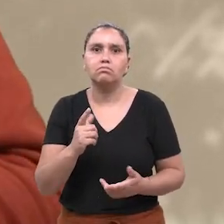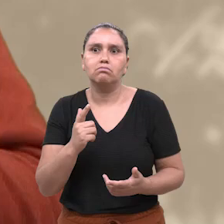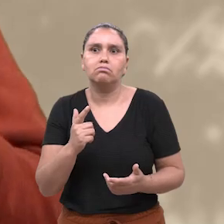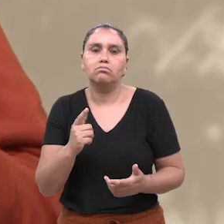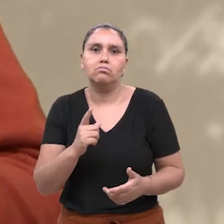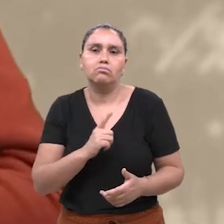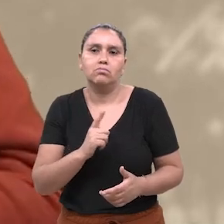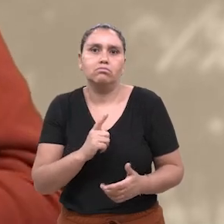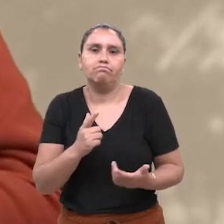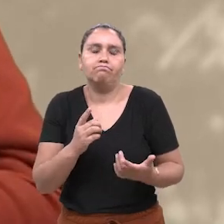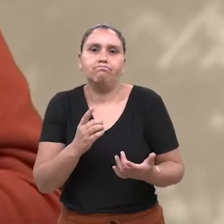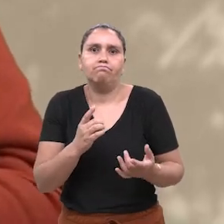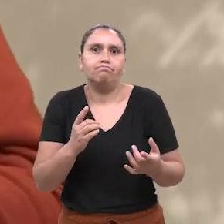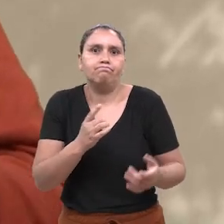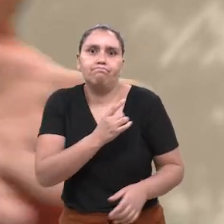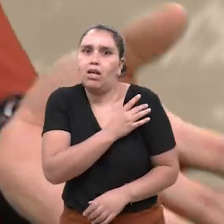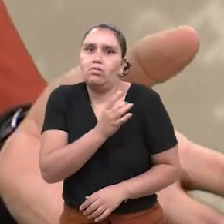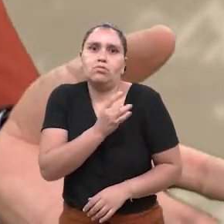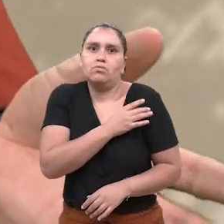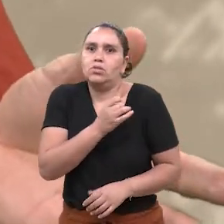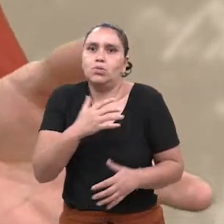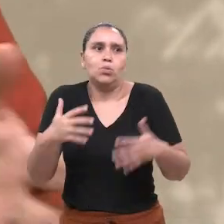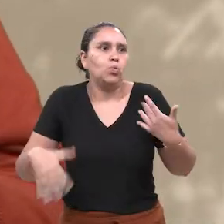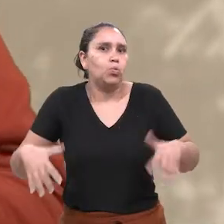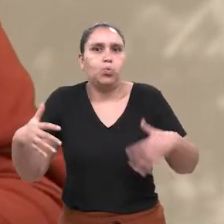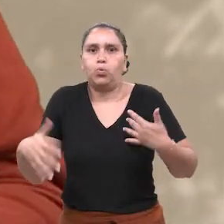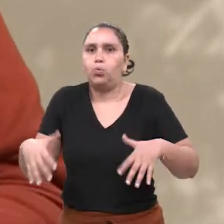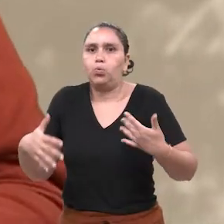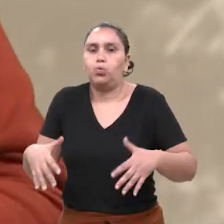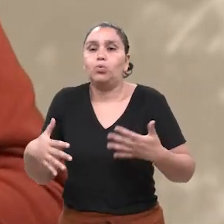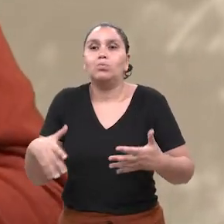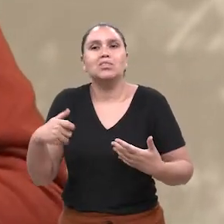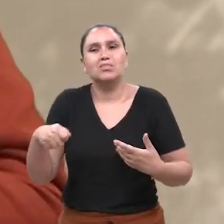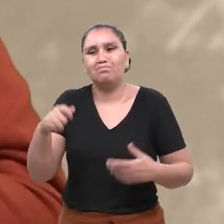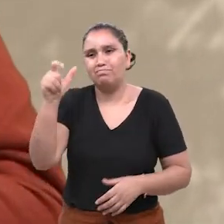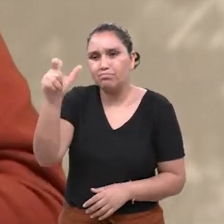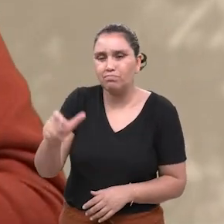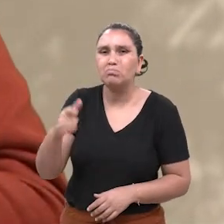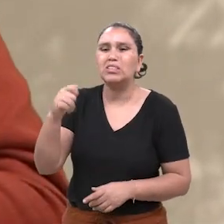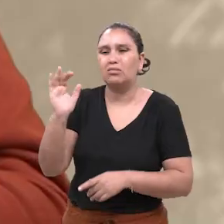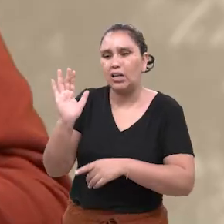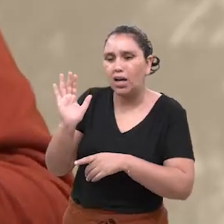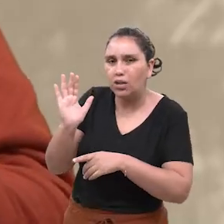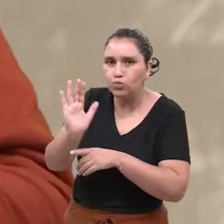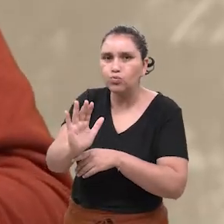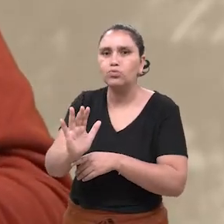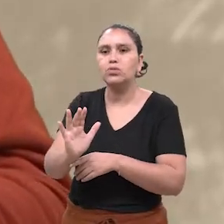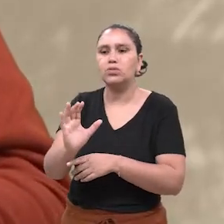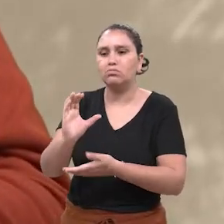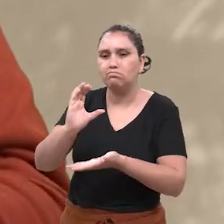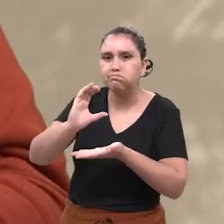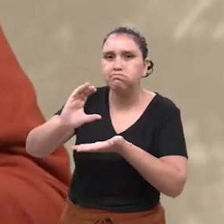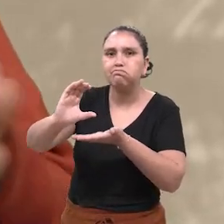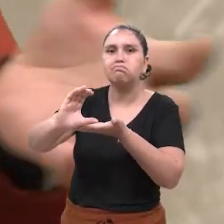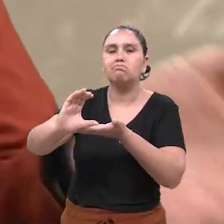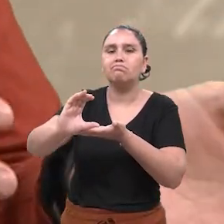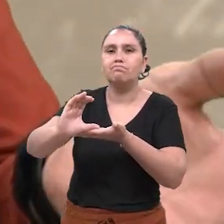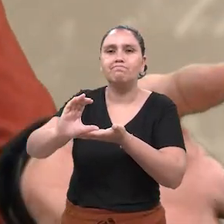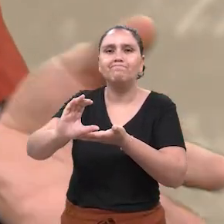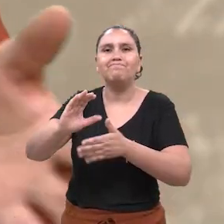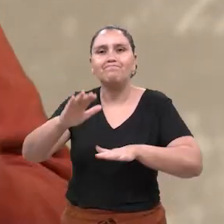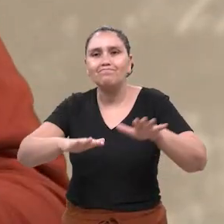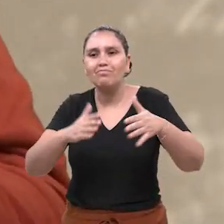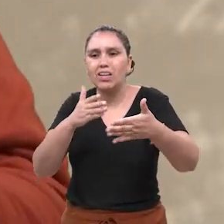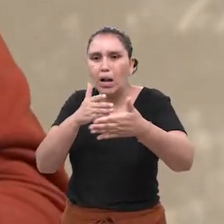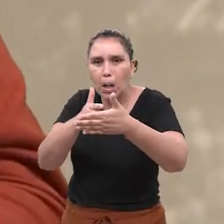medo, muito medo, mas quem realmente precisava ser ajudado, né? Quem realmente precisava e não tinha